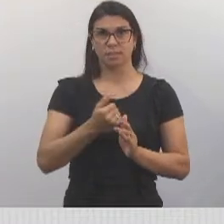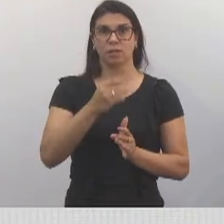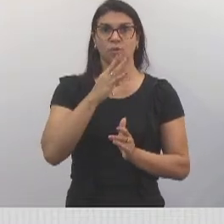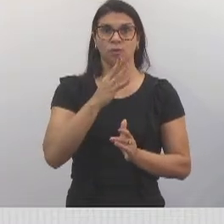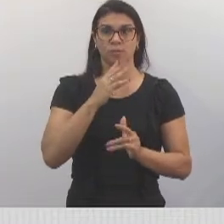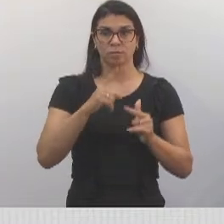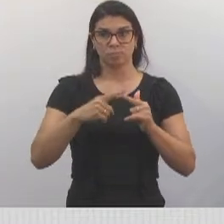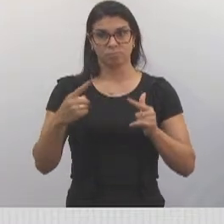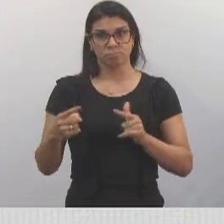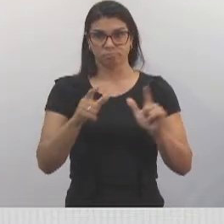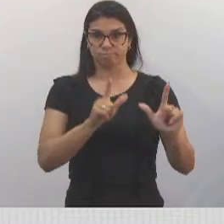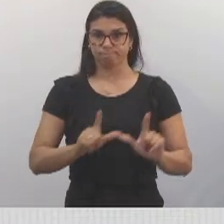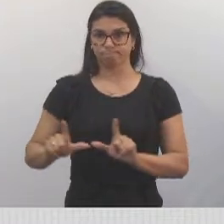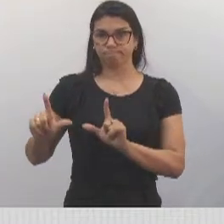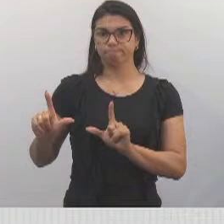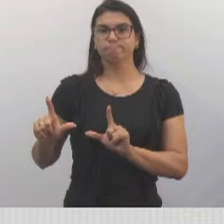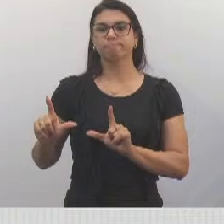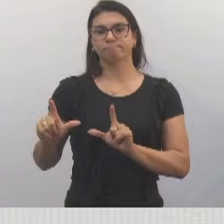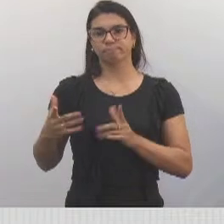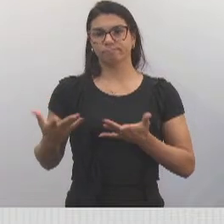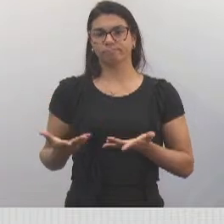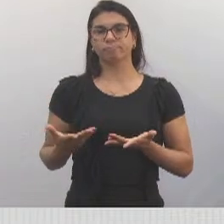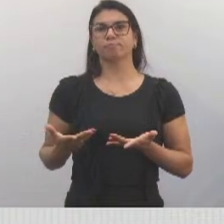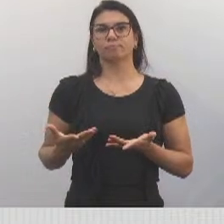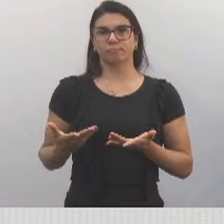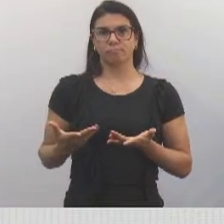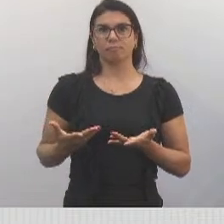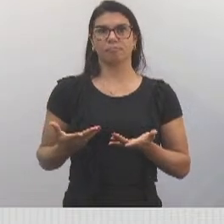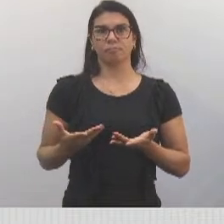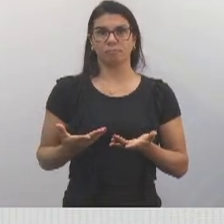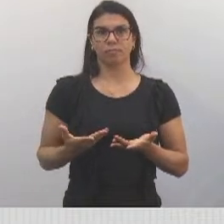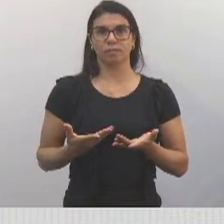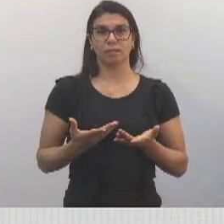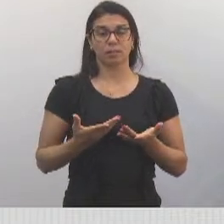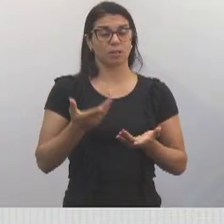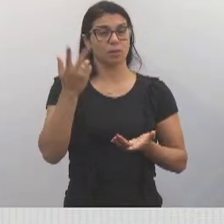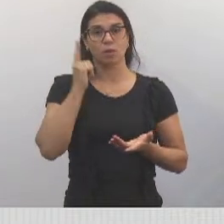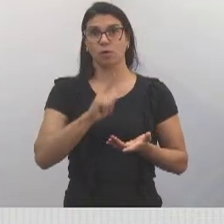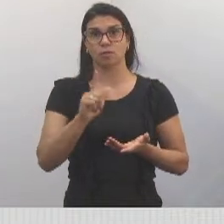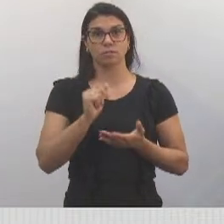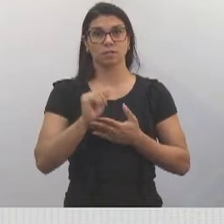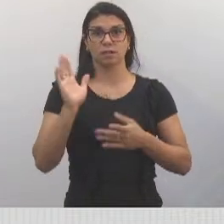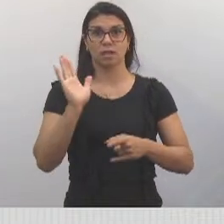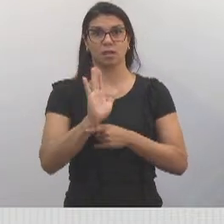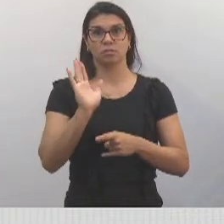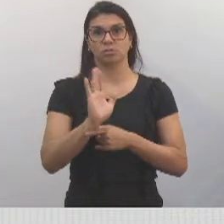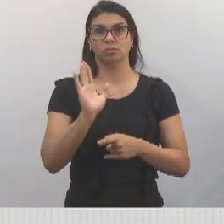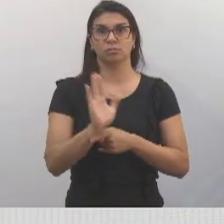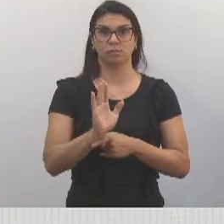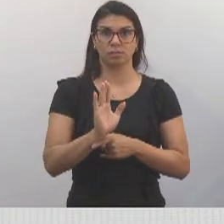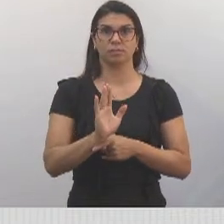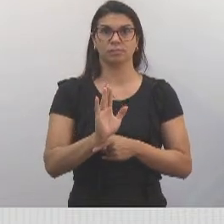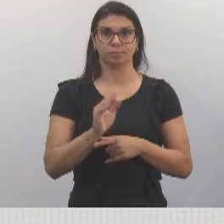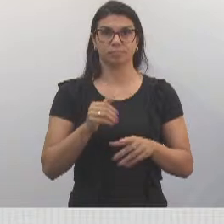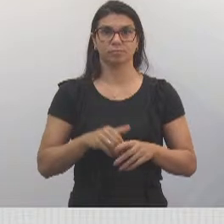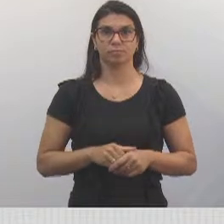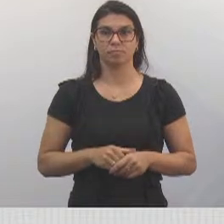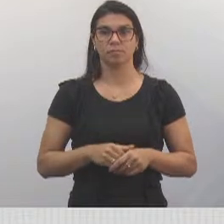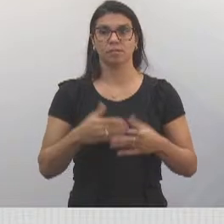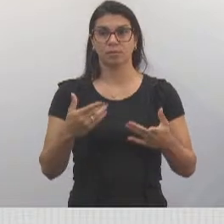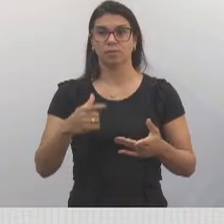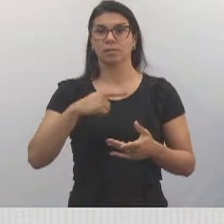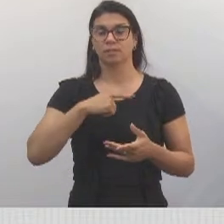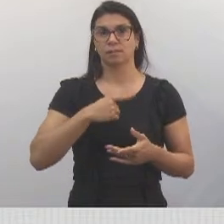está aí, não consegue ajudar a administração a ter as finanças equilibradas, saltando de